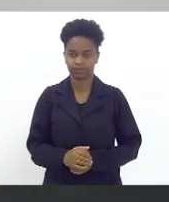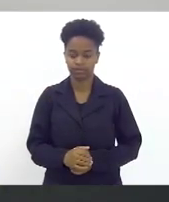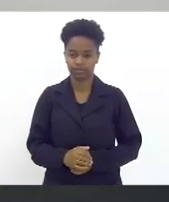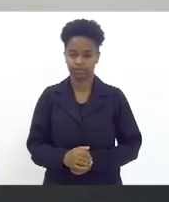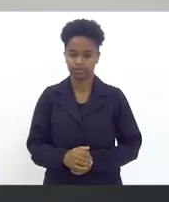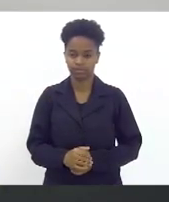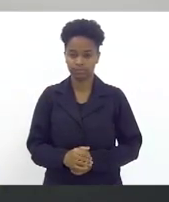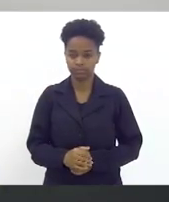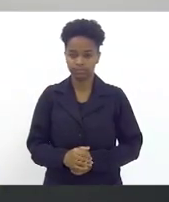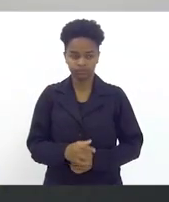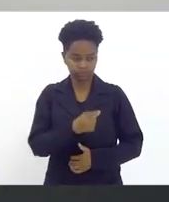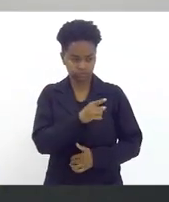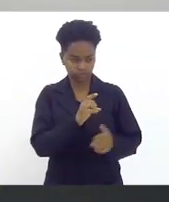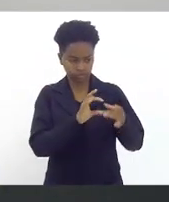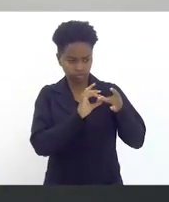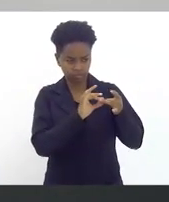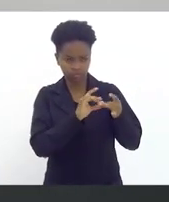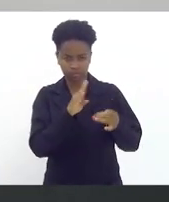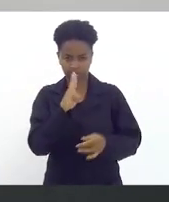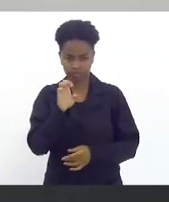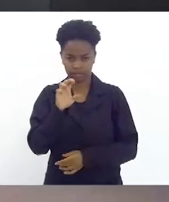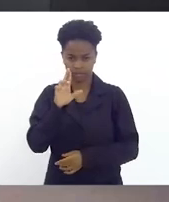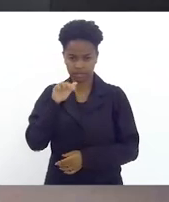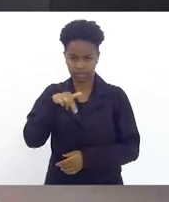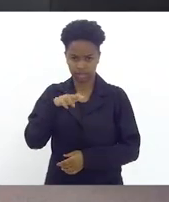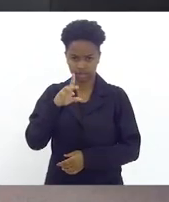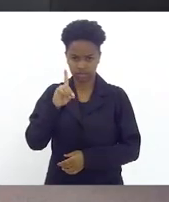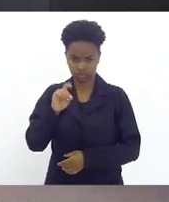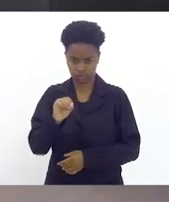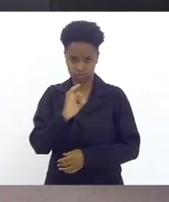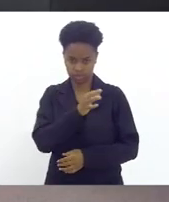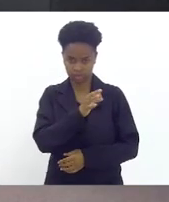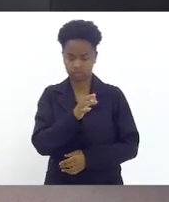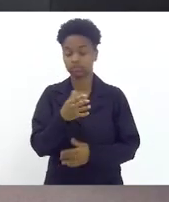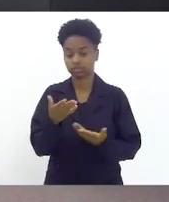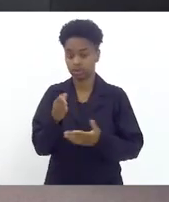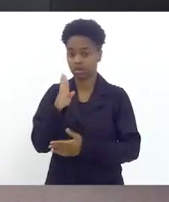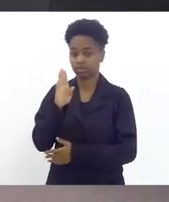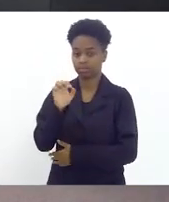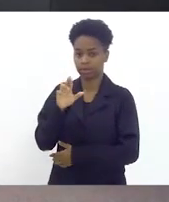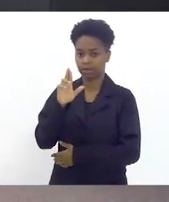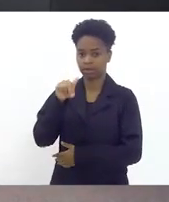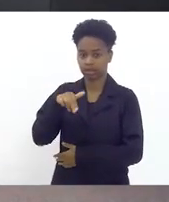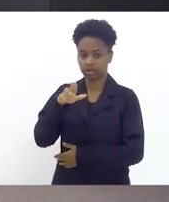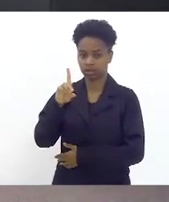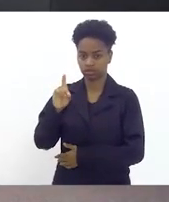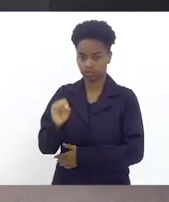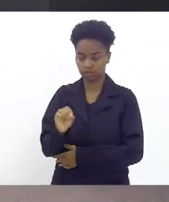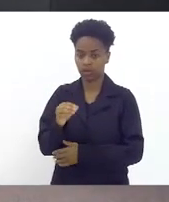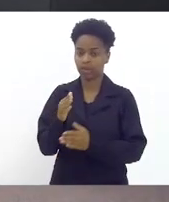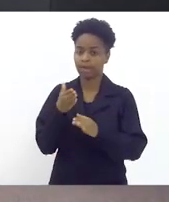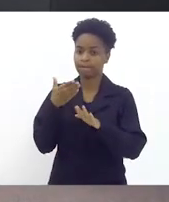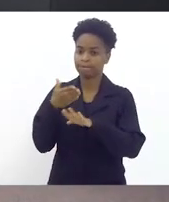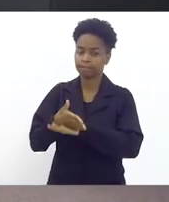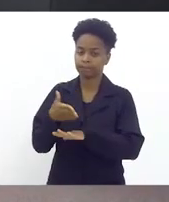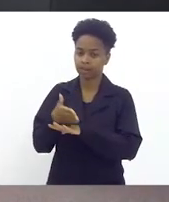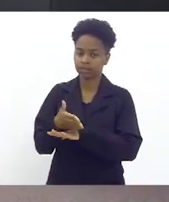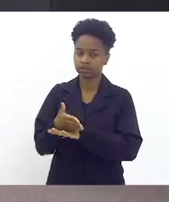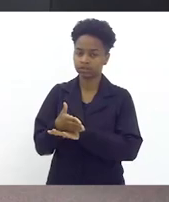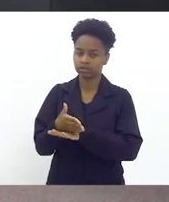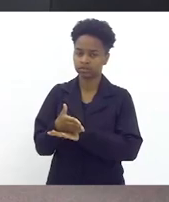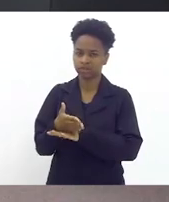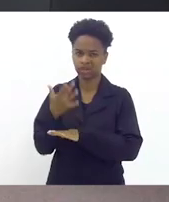você companheiro do Bernardo strassburgo não é isso o Bernardo ele participou logo da